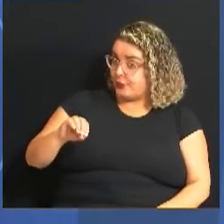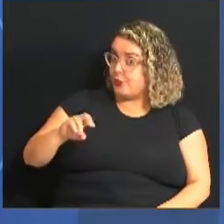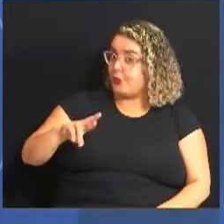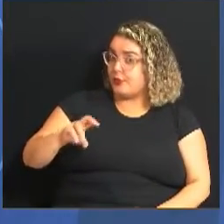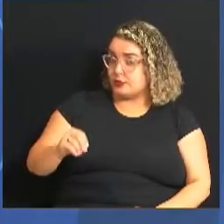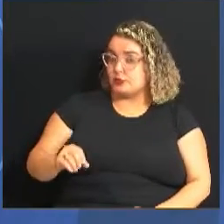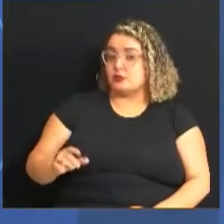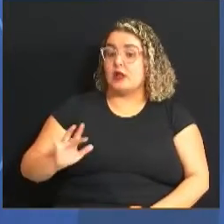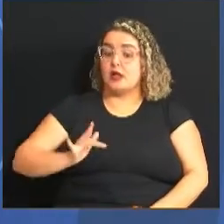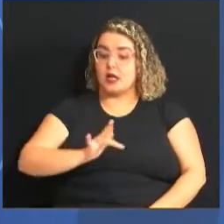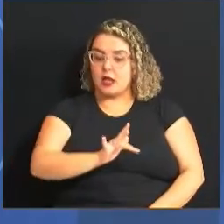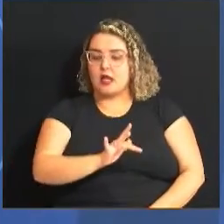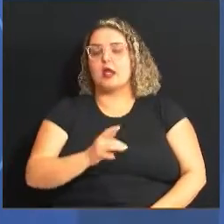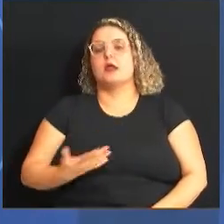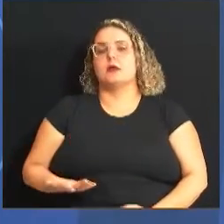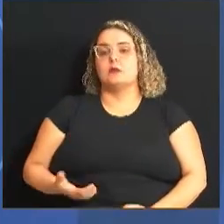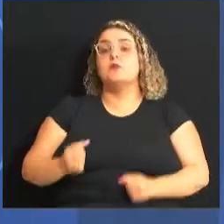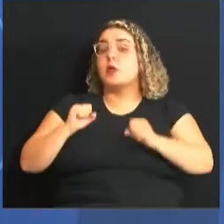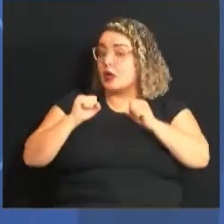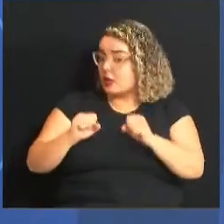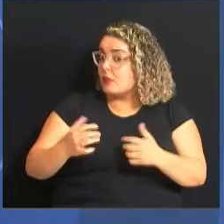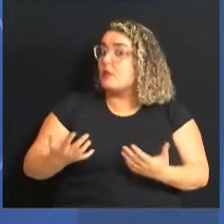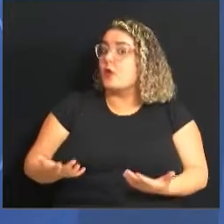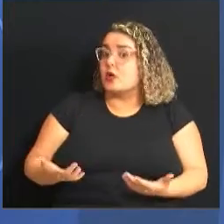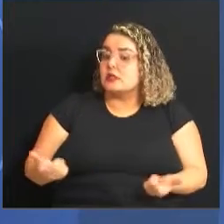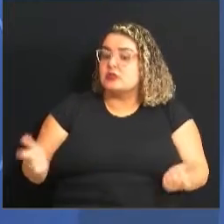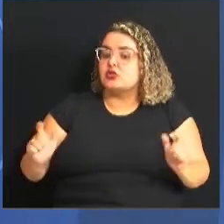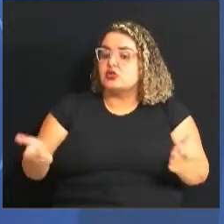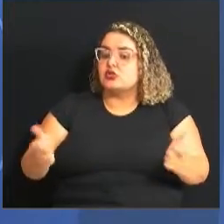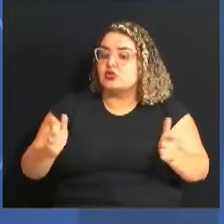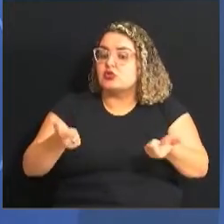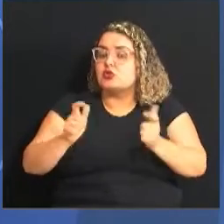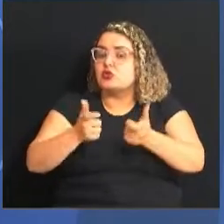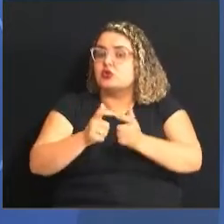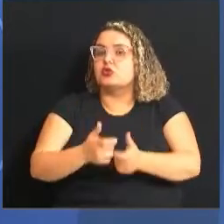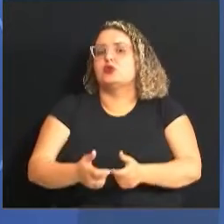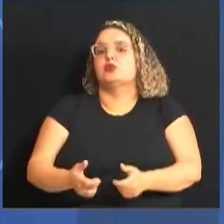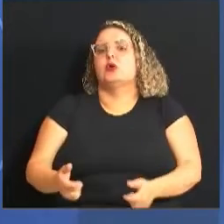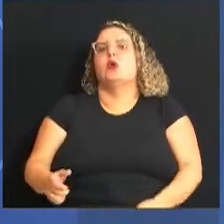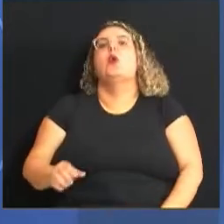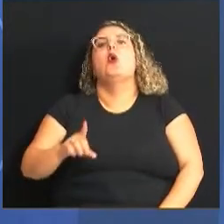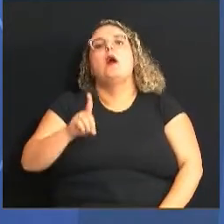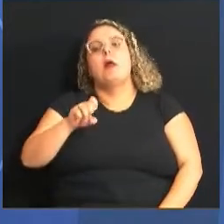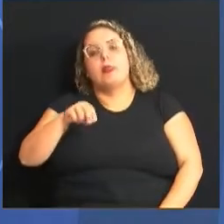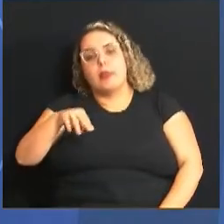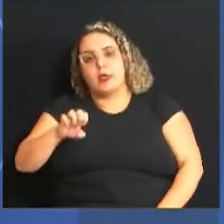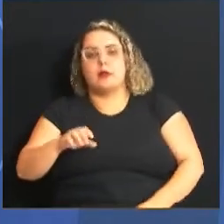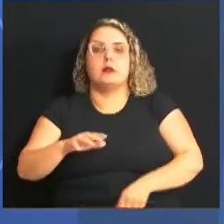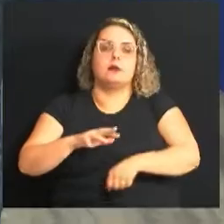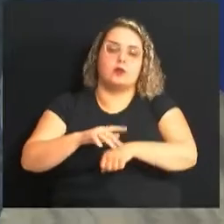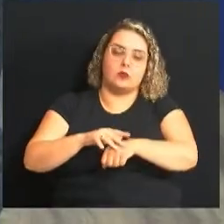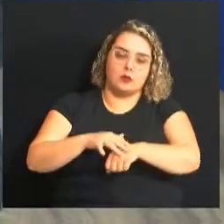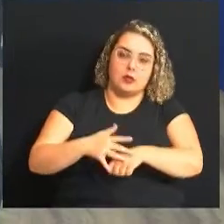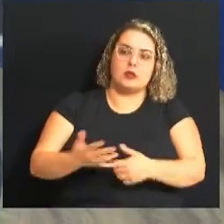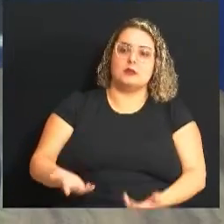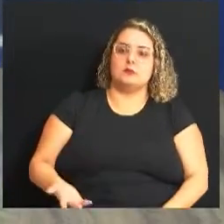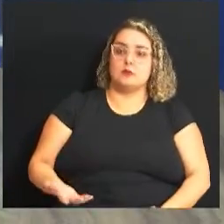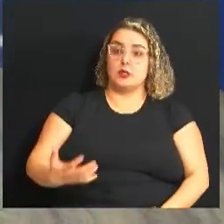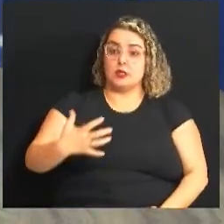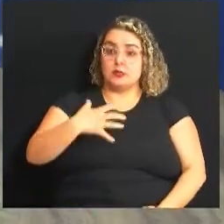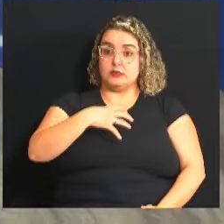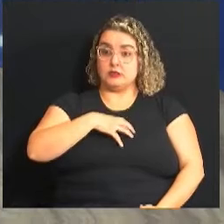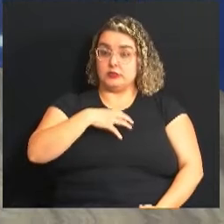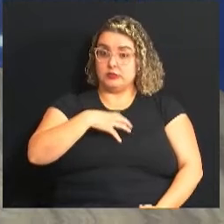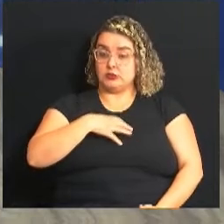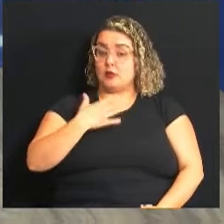aegypti, para que então a gente possa diminuir a incidência de dengue nessas regiões. Sintomas de dengue, hein? Para